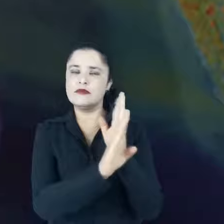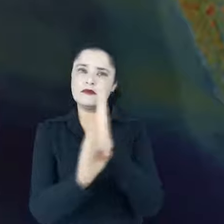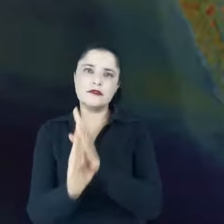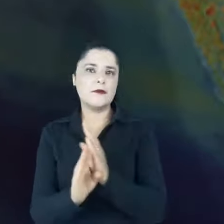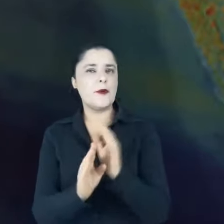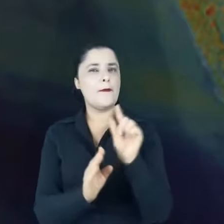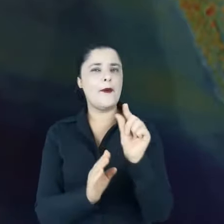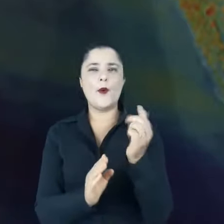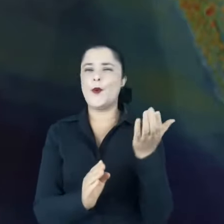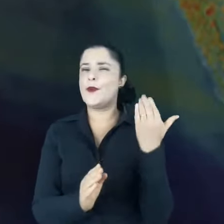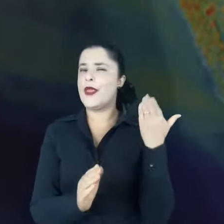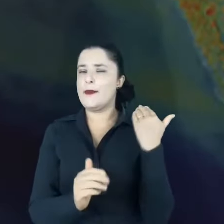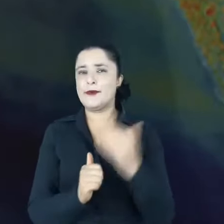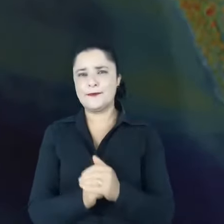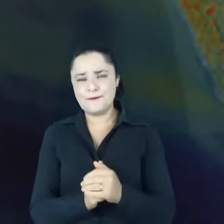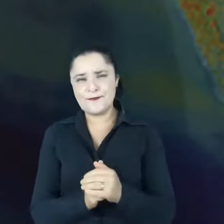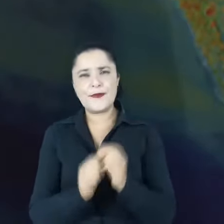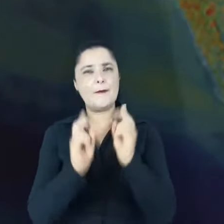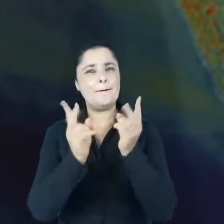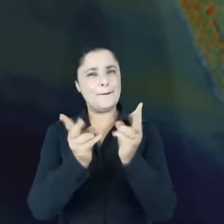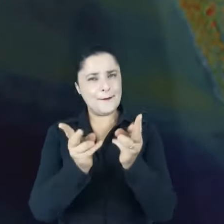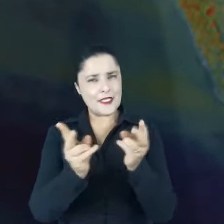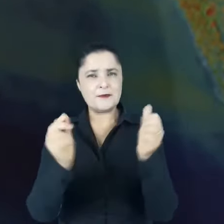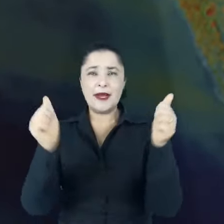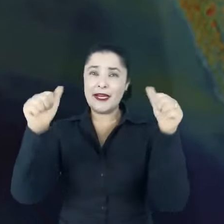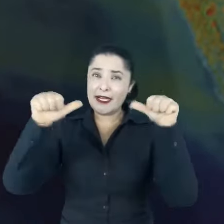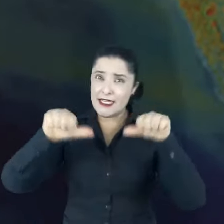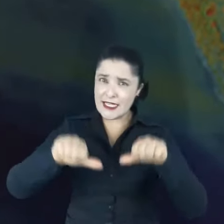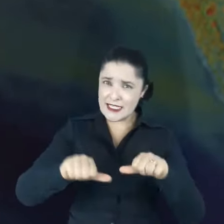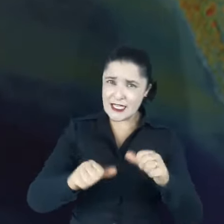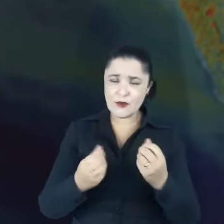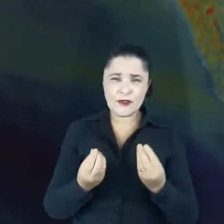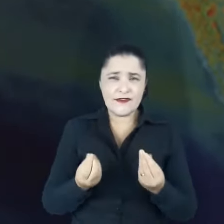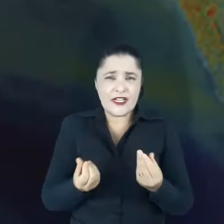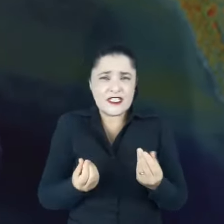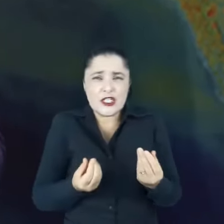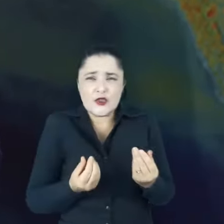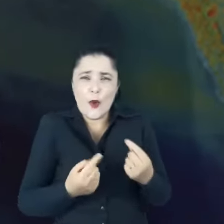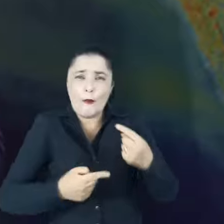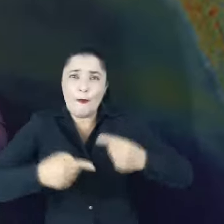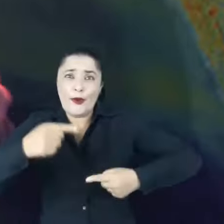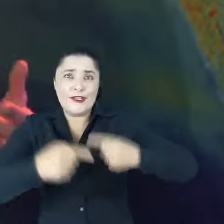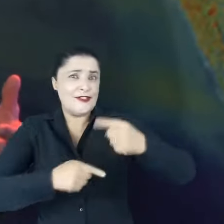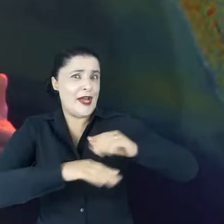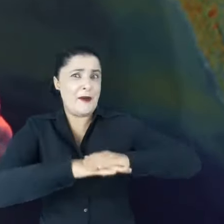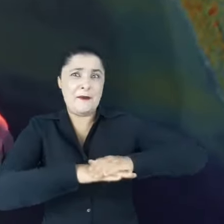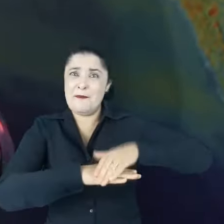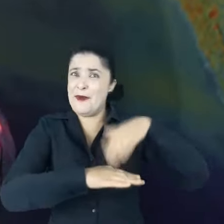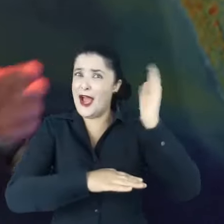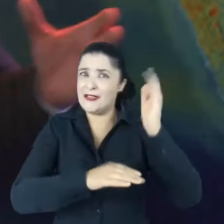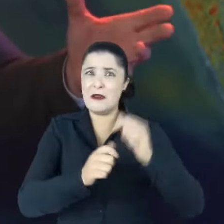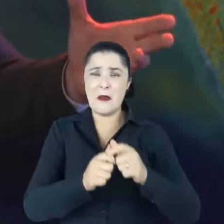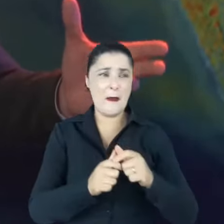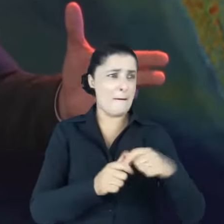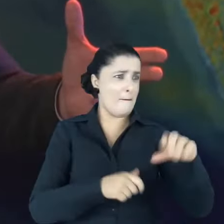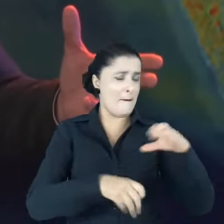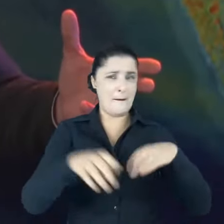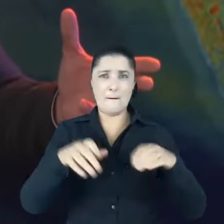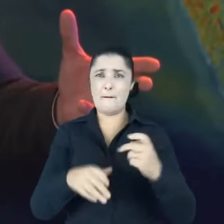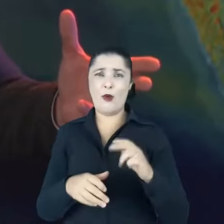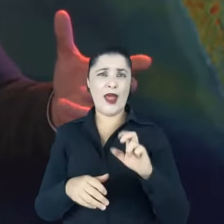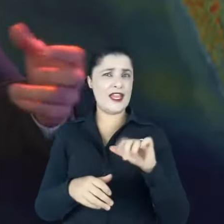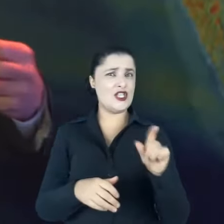A mesma crise nos fragilizou politicamente, ainda mais, polarizou e assim por diante. Foi isso que a gente viu